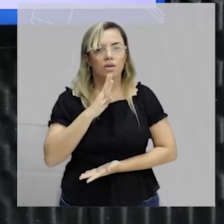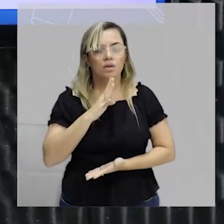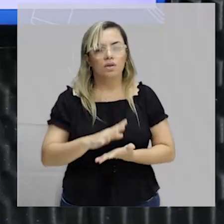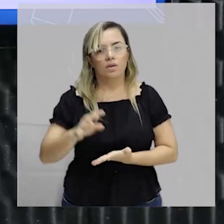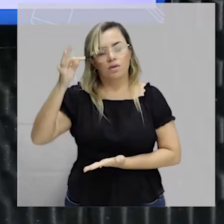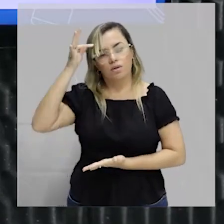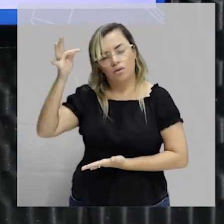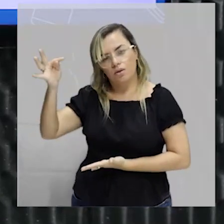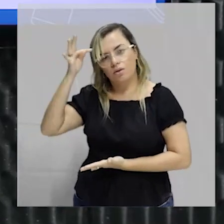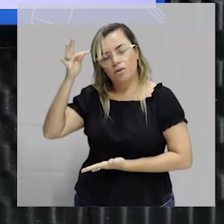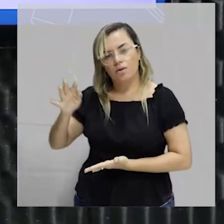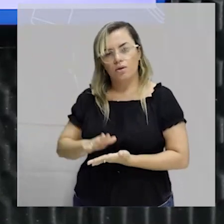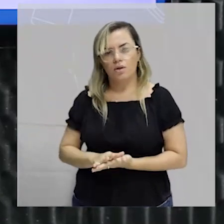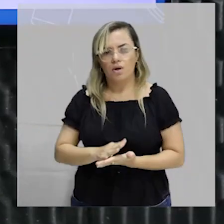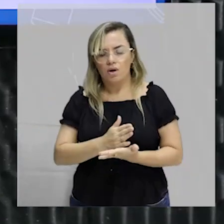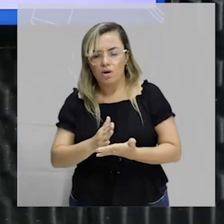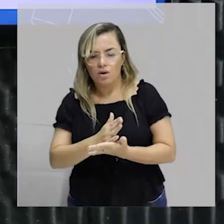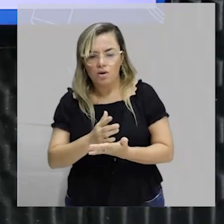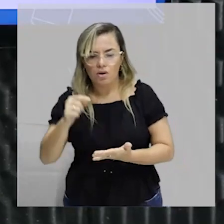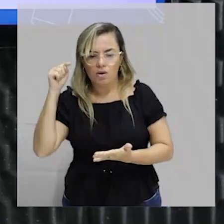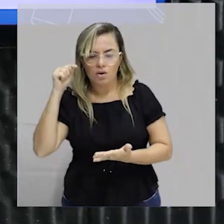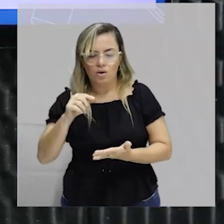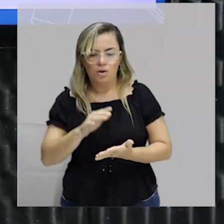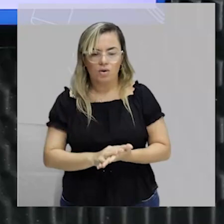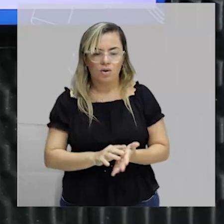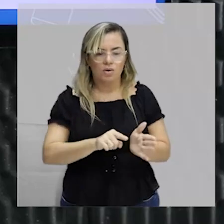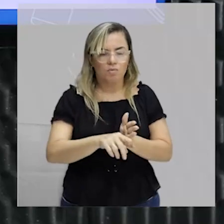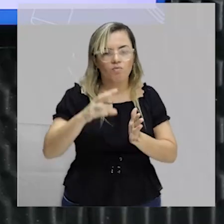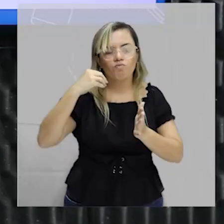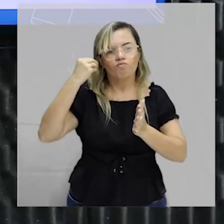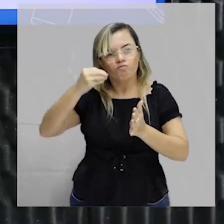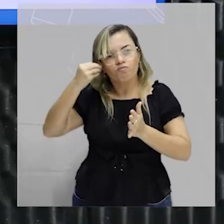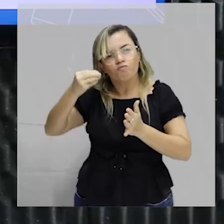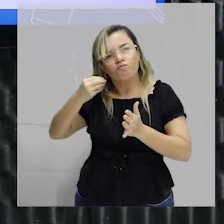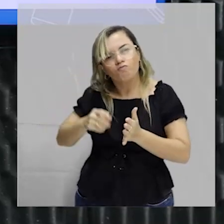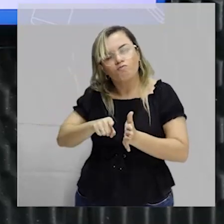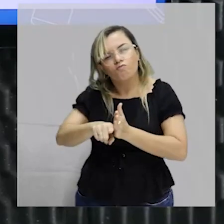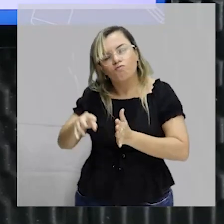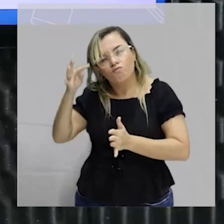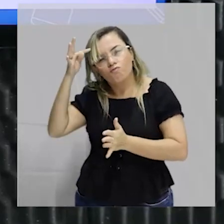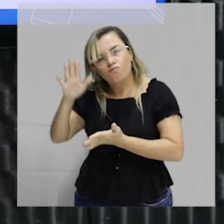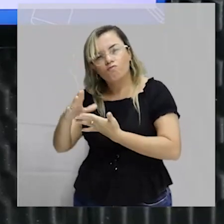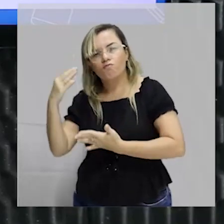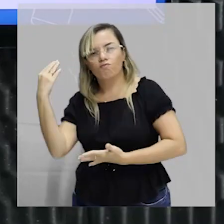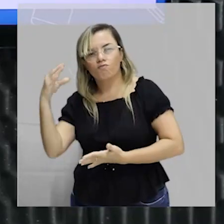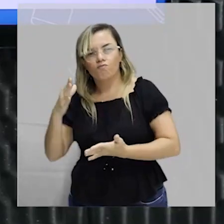teoria, quais são as defesas dessa teoria, os argumentos que ela traz, para você